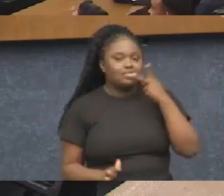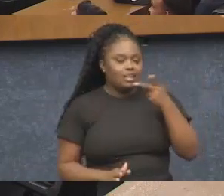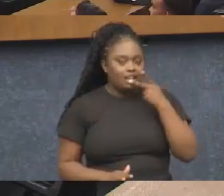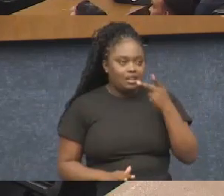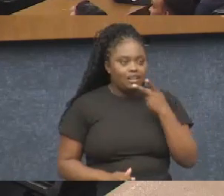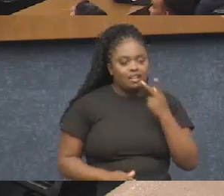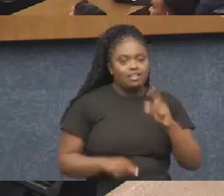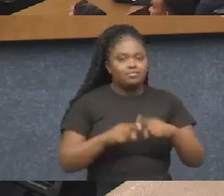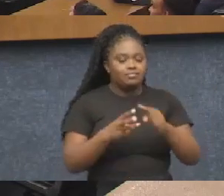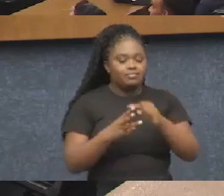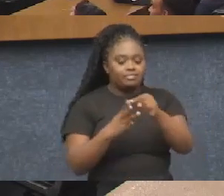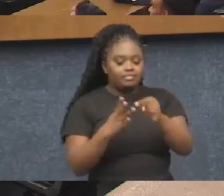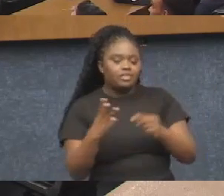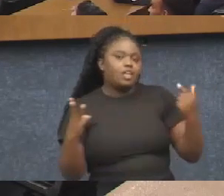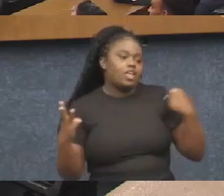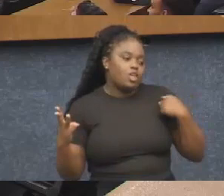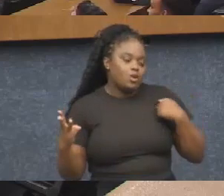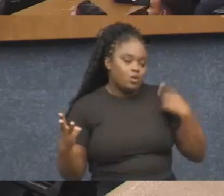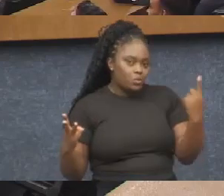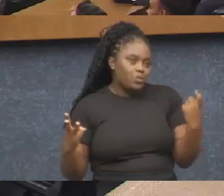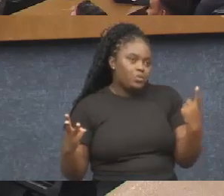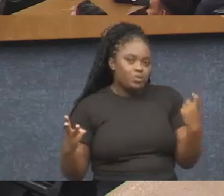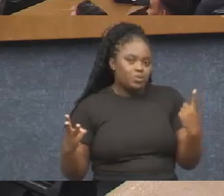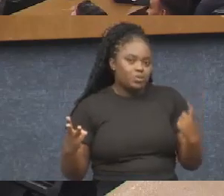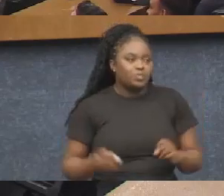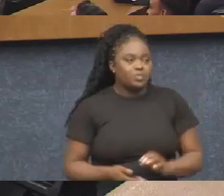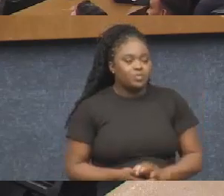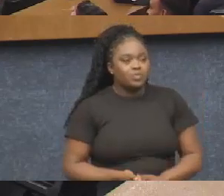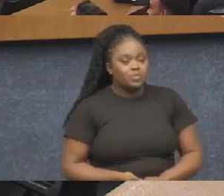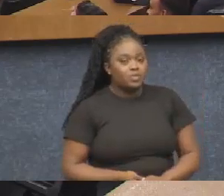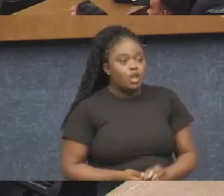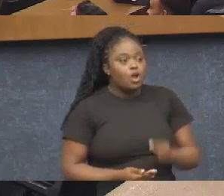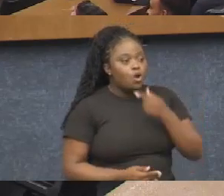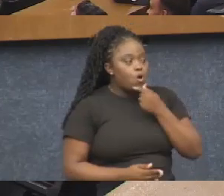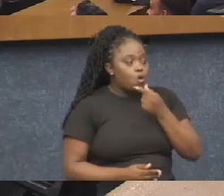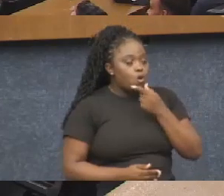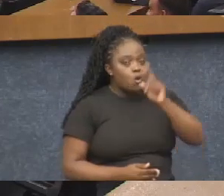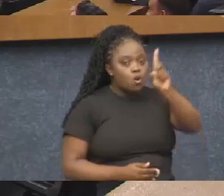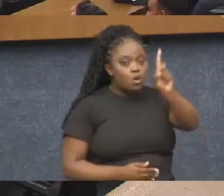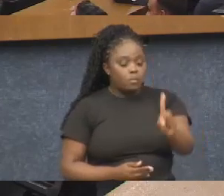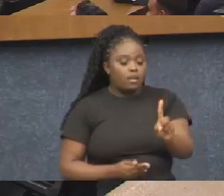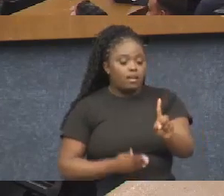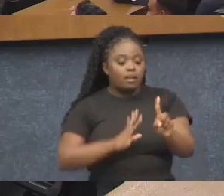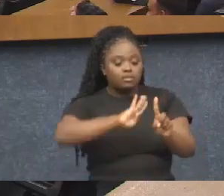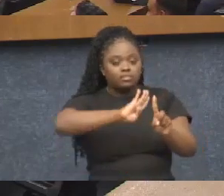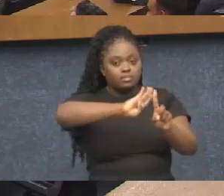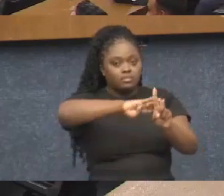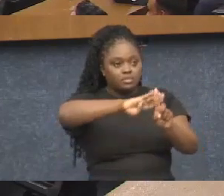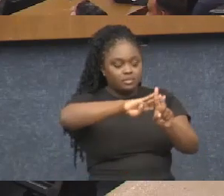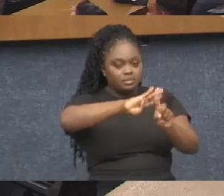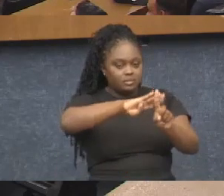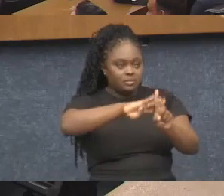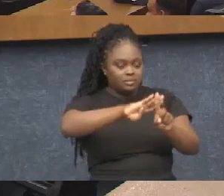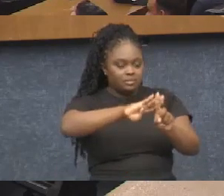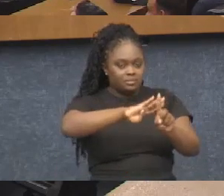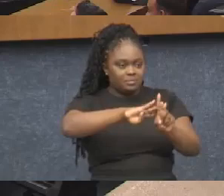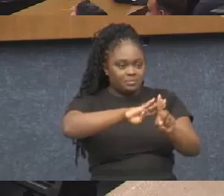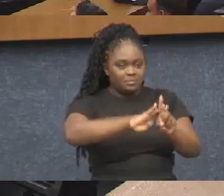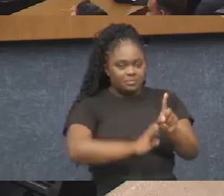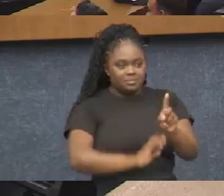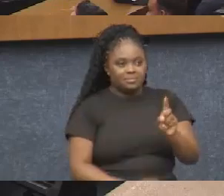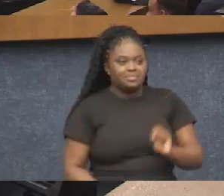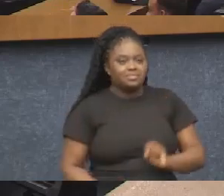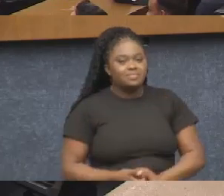dele era com 3, mas no meu é com 1 só, graças a Deus. Por trás de um grande homem... Obrigado. Eu estou dando vexame, como esperado,